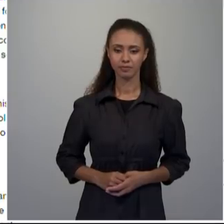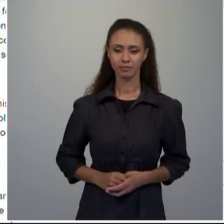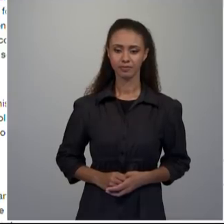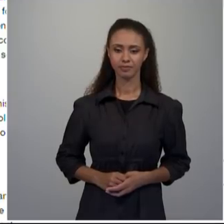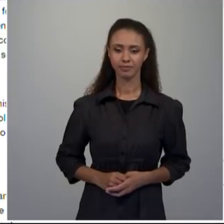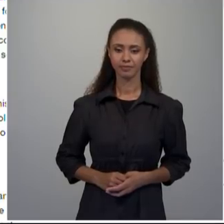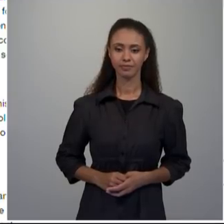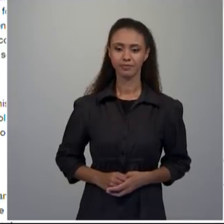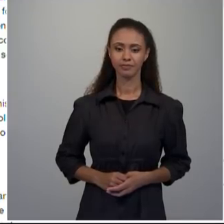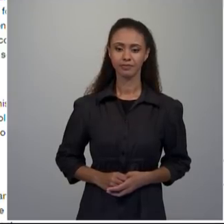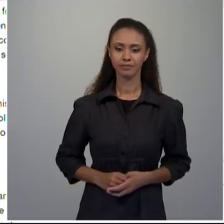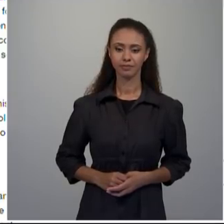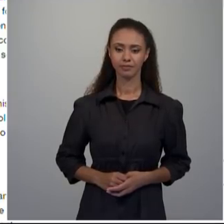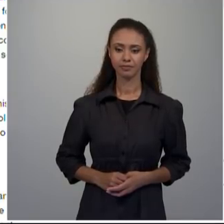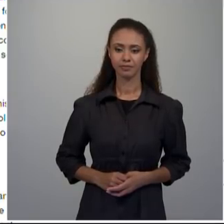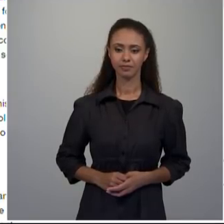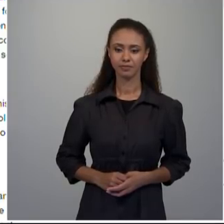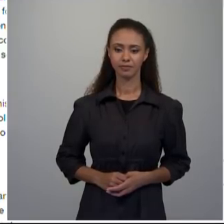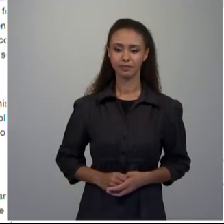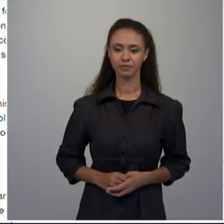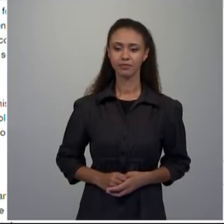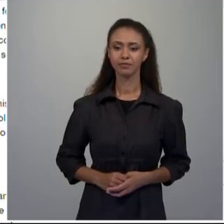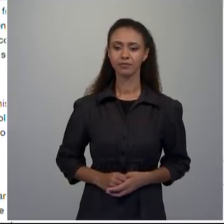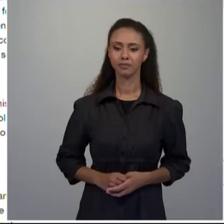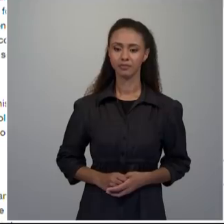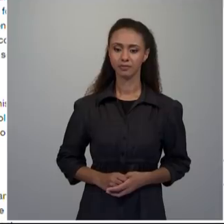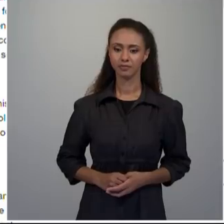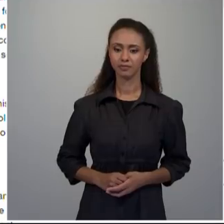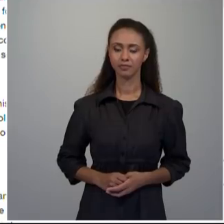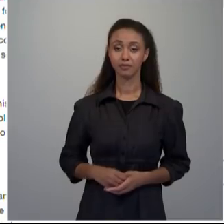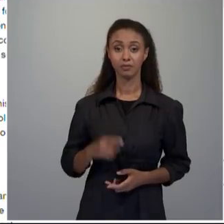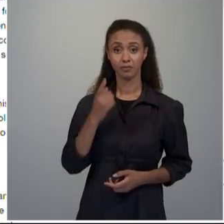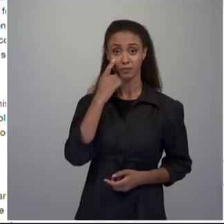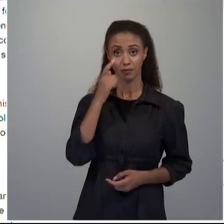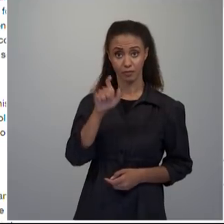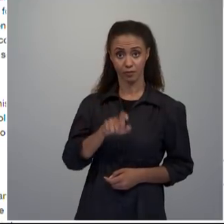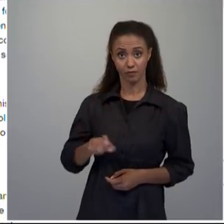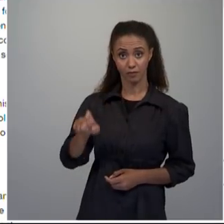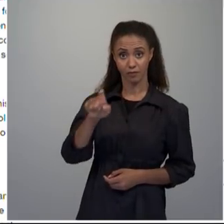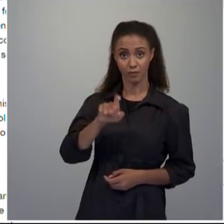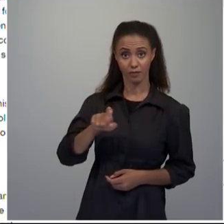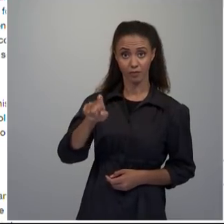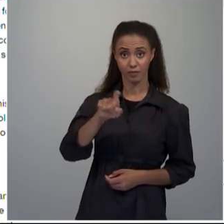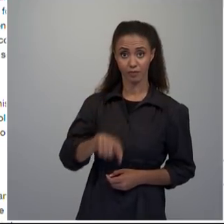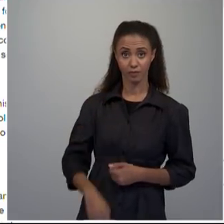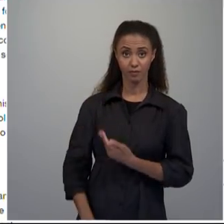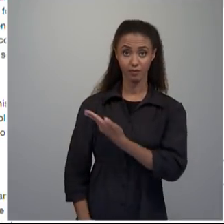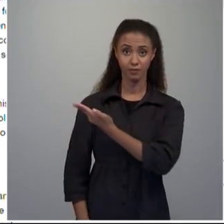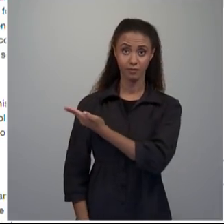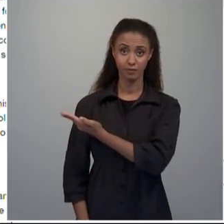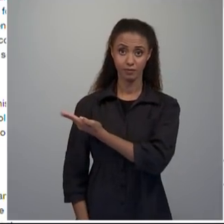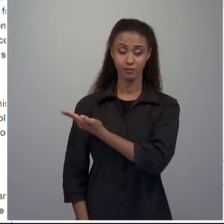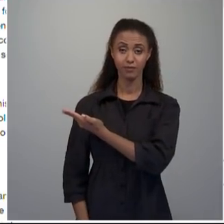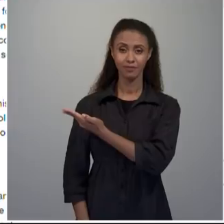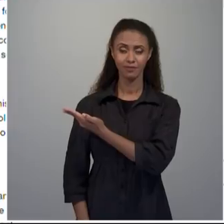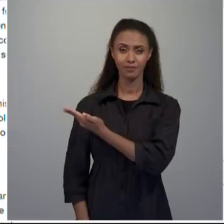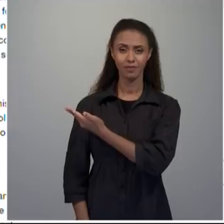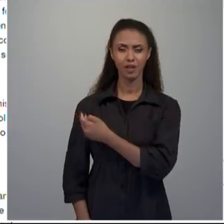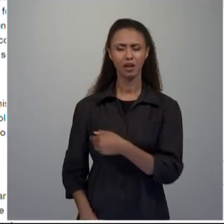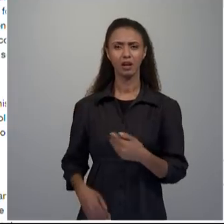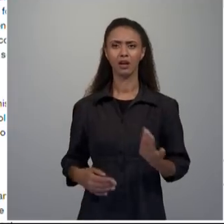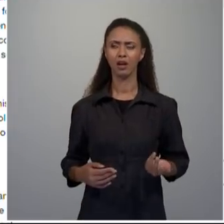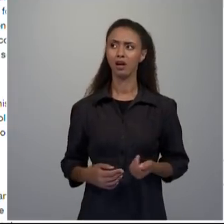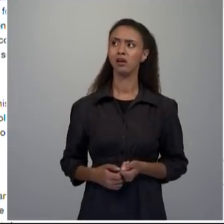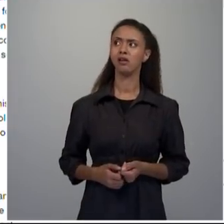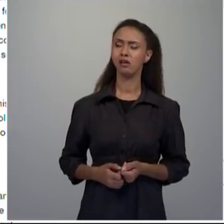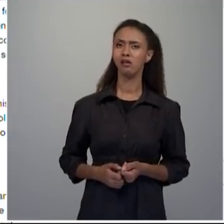depois vai aplicar tim olha o mouse aqui comigo complexe que óbvio me rendi nós então cientistas estão